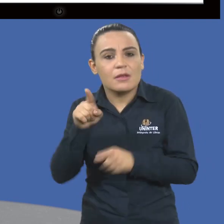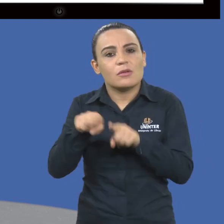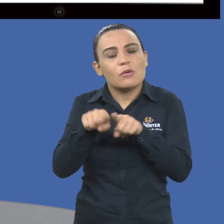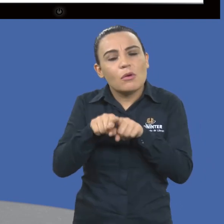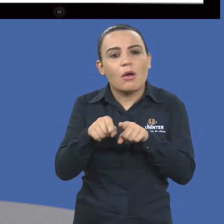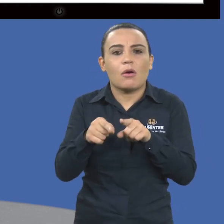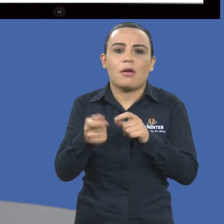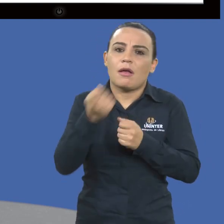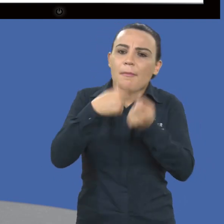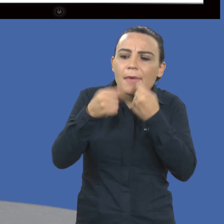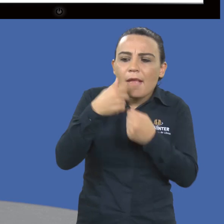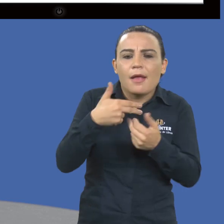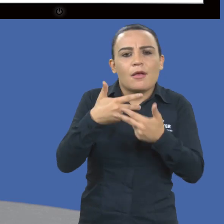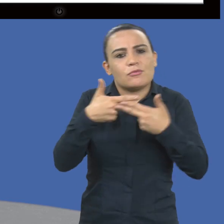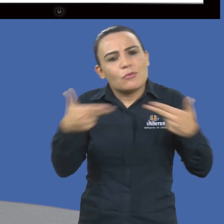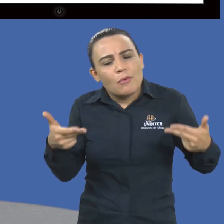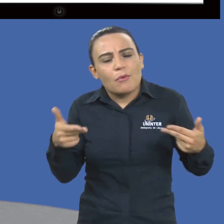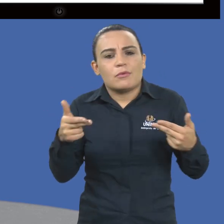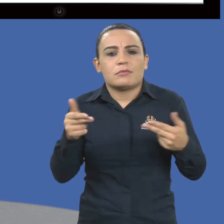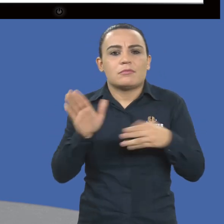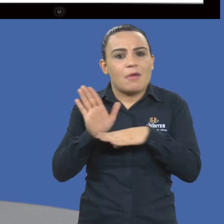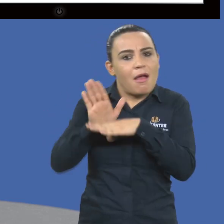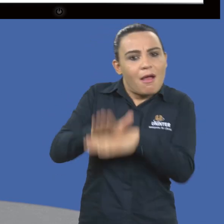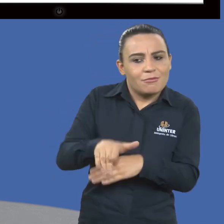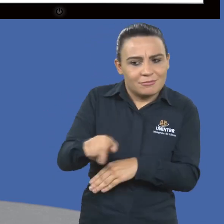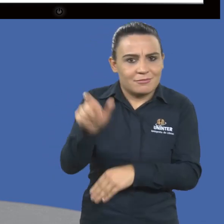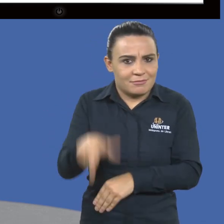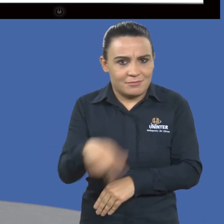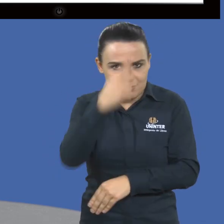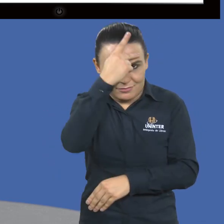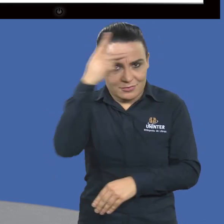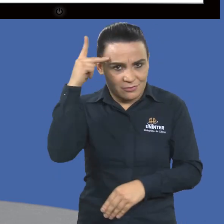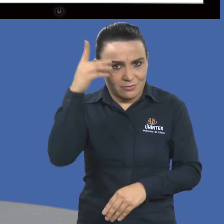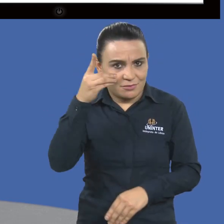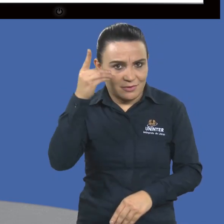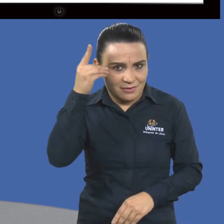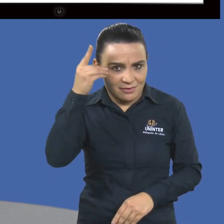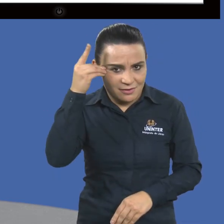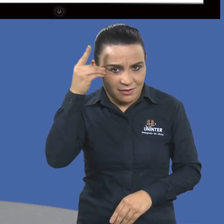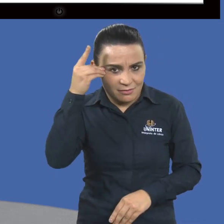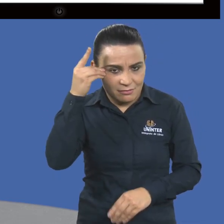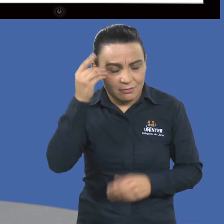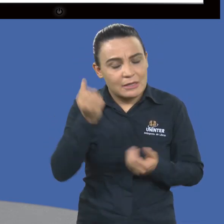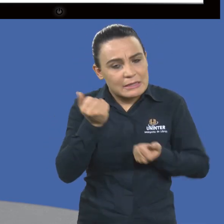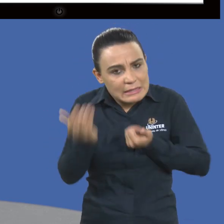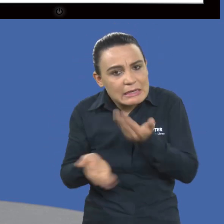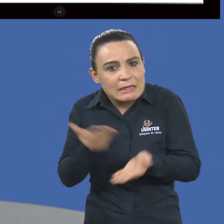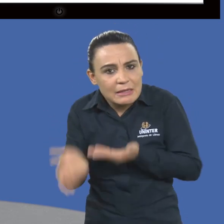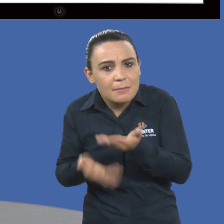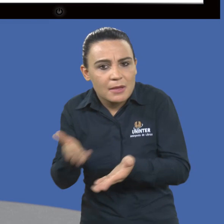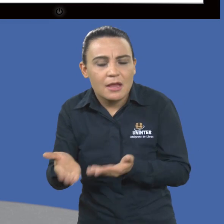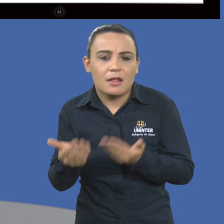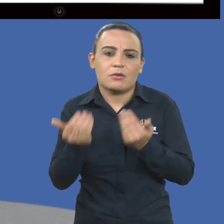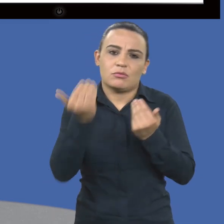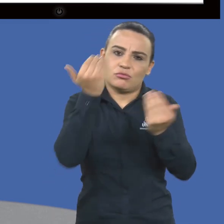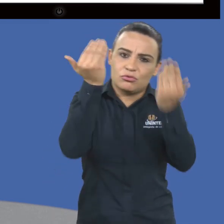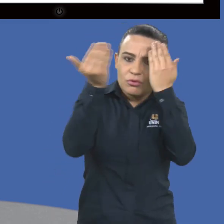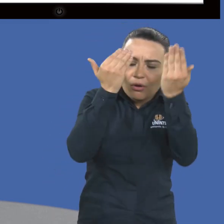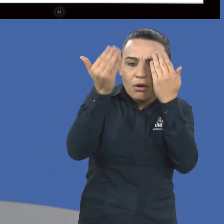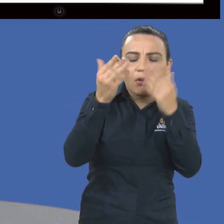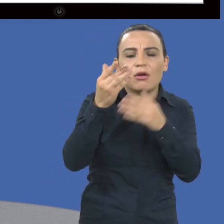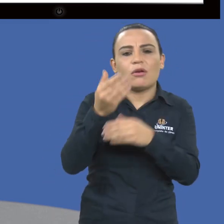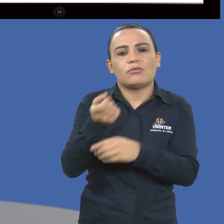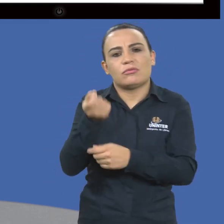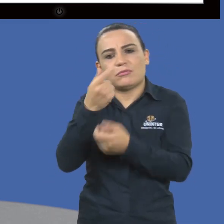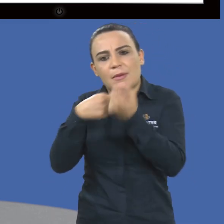algumas comorbidades que a síndrome de Down apresenta. E isso vai